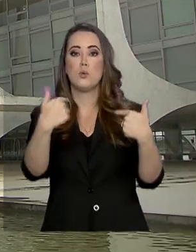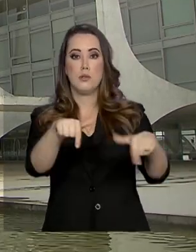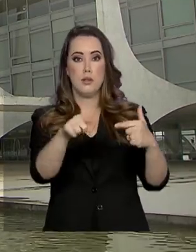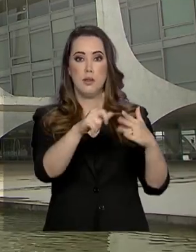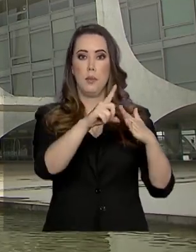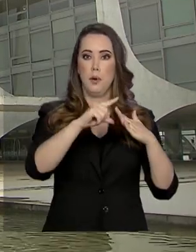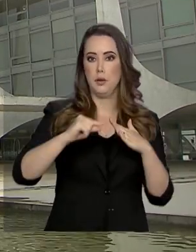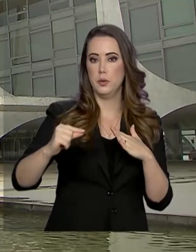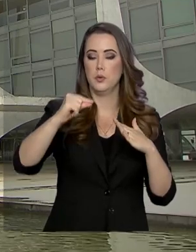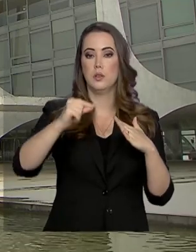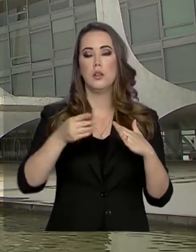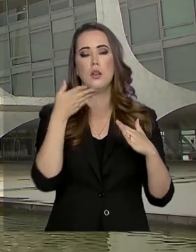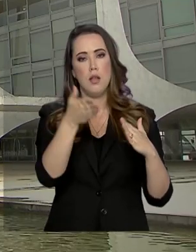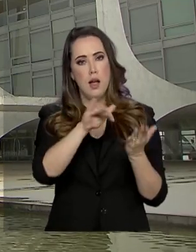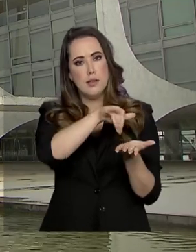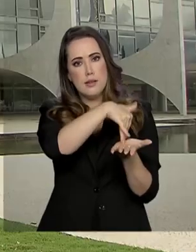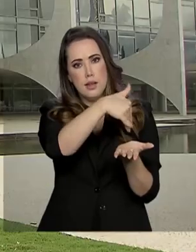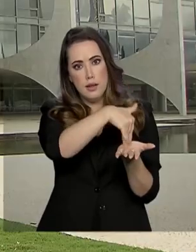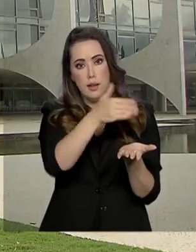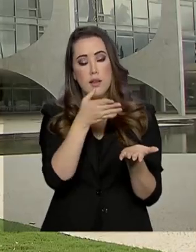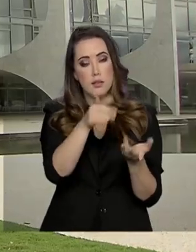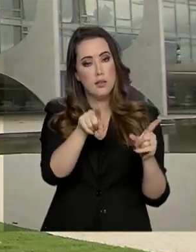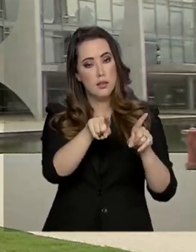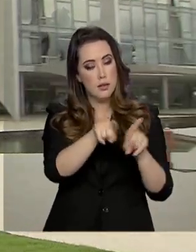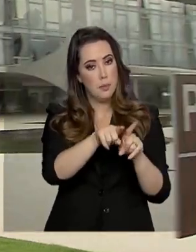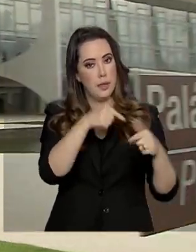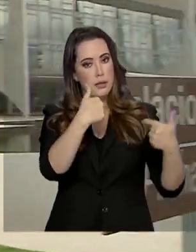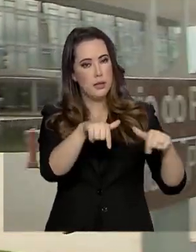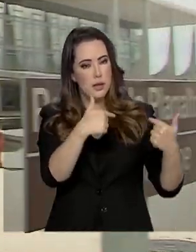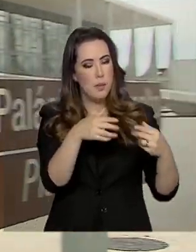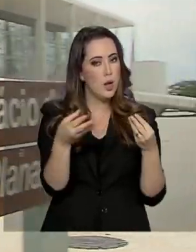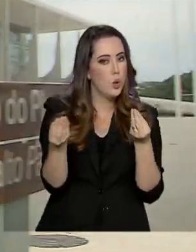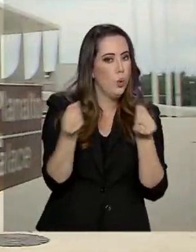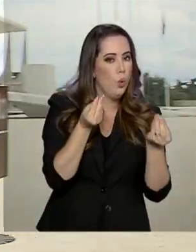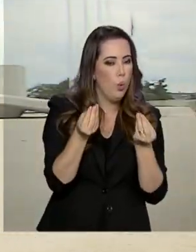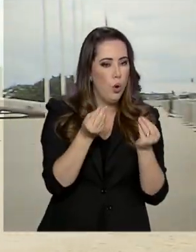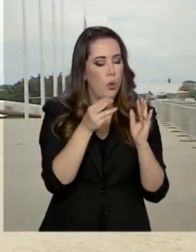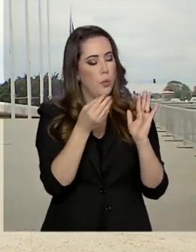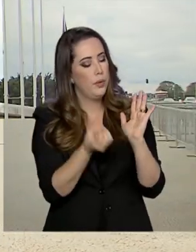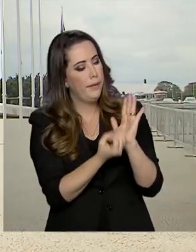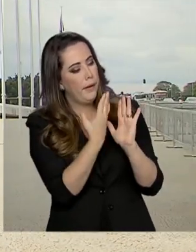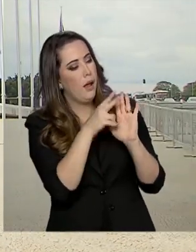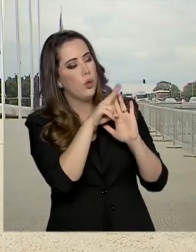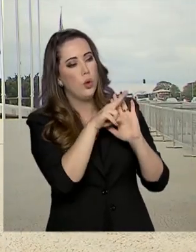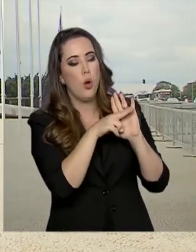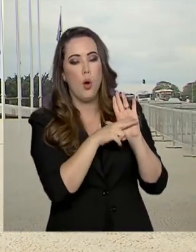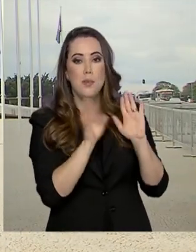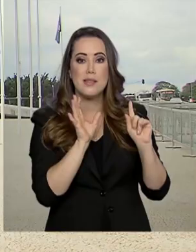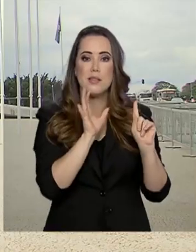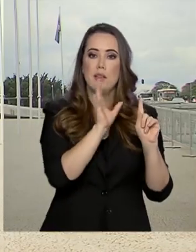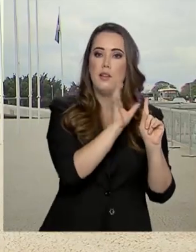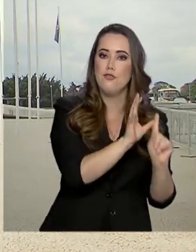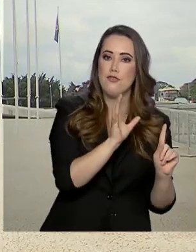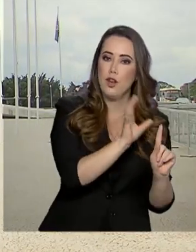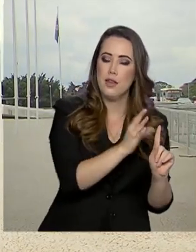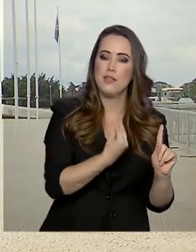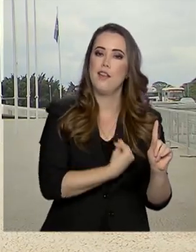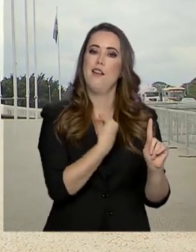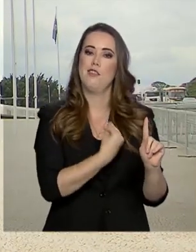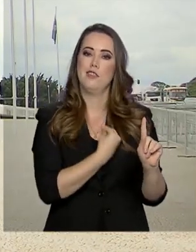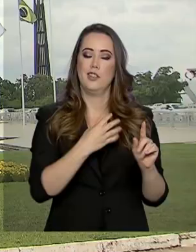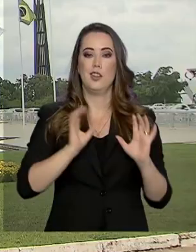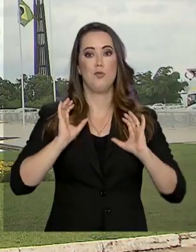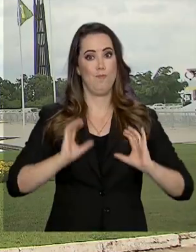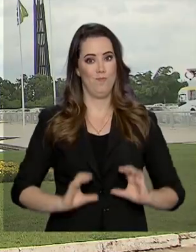Palácio do Planalto, a Secretaria-Geral atua na racionalização de normas que impactam diretamente na vida do